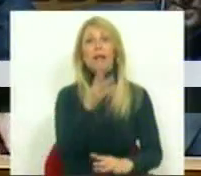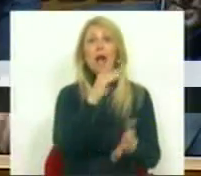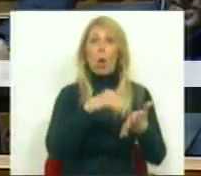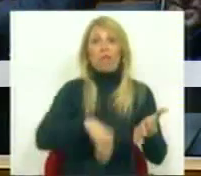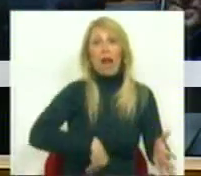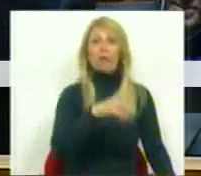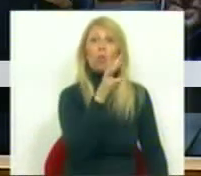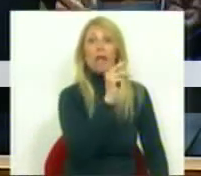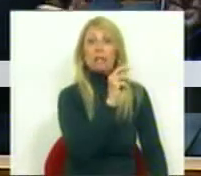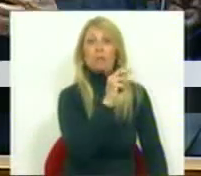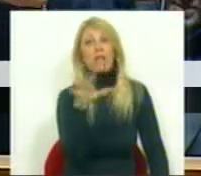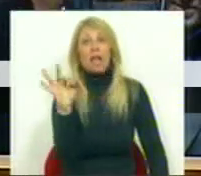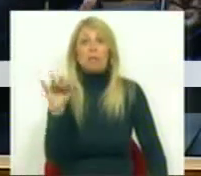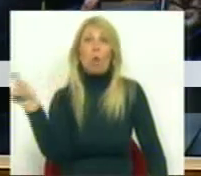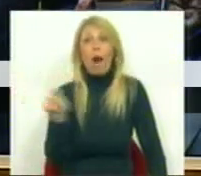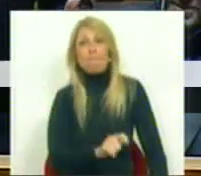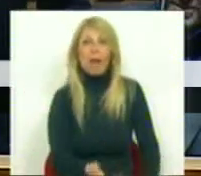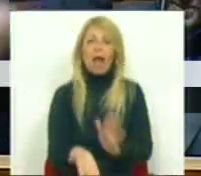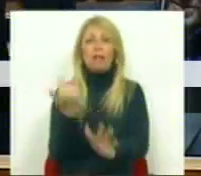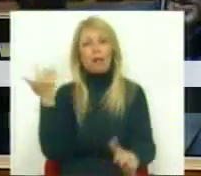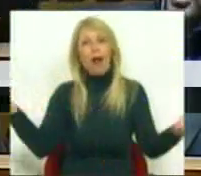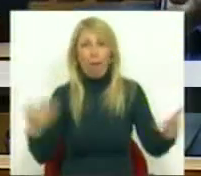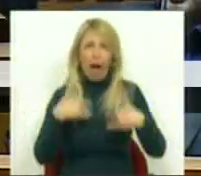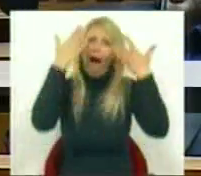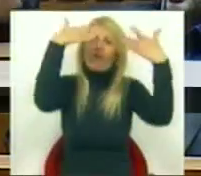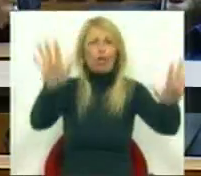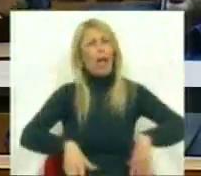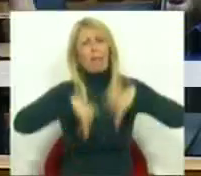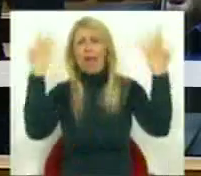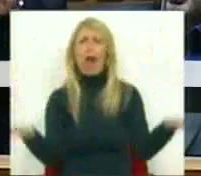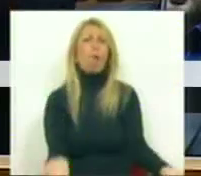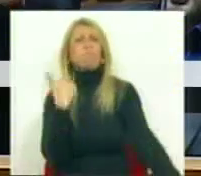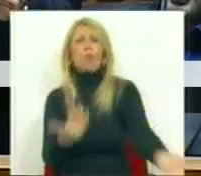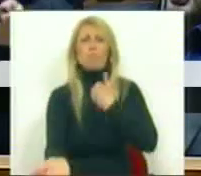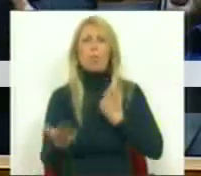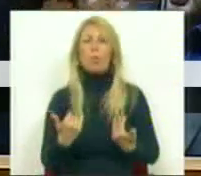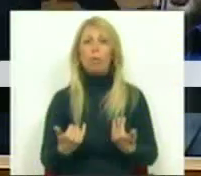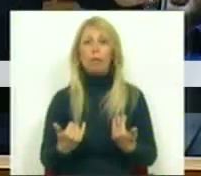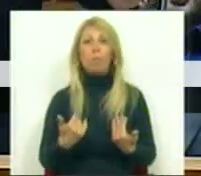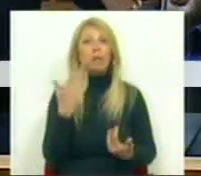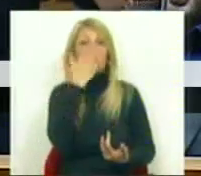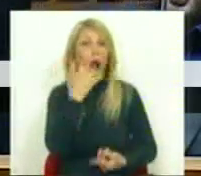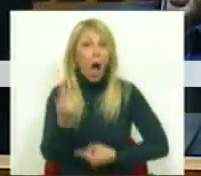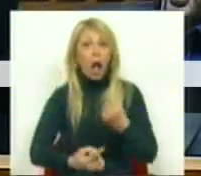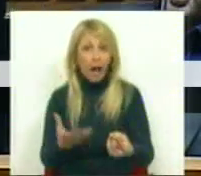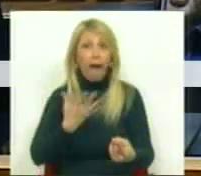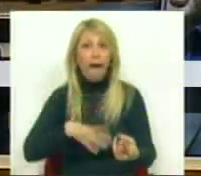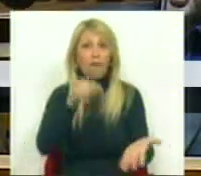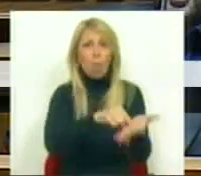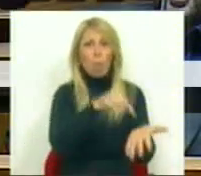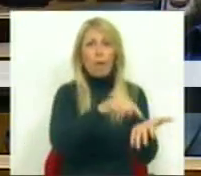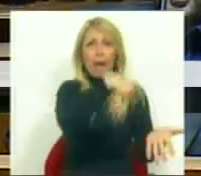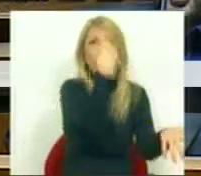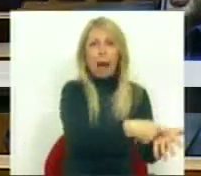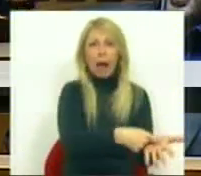Primeiro-Ministro, com que facilidade, com que há vontade, mas alguém lhe quer cobrar o que já cobrou a outros, e o Sr. Primeiro-Ministro, os seus secretários de Estado não têm